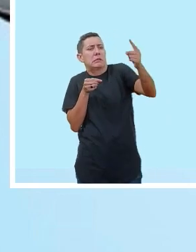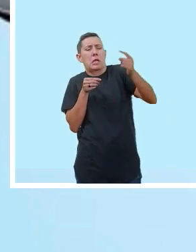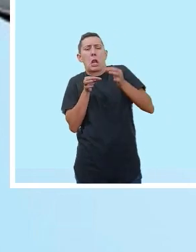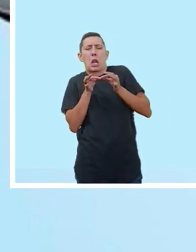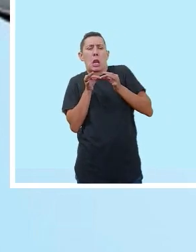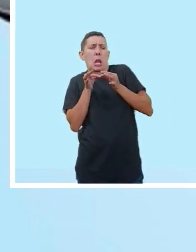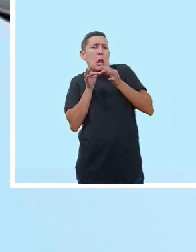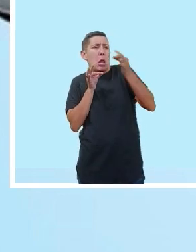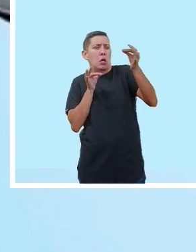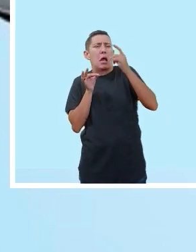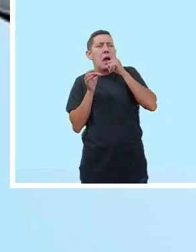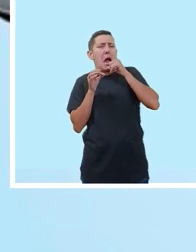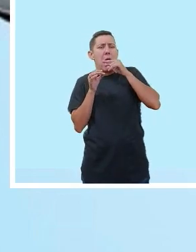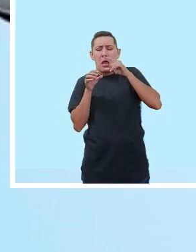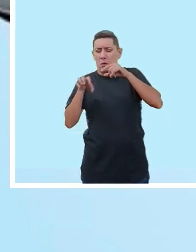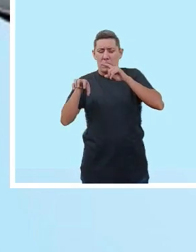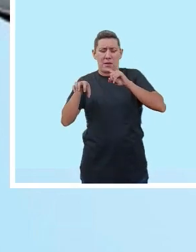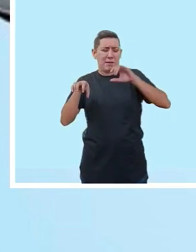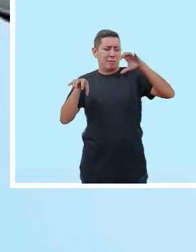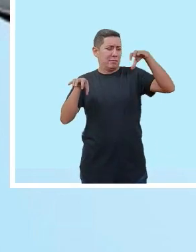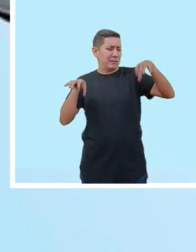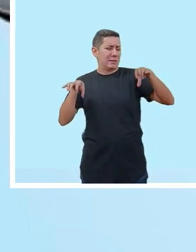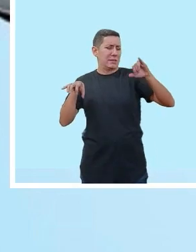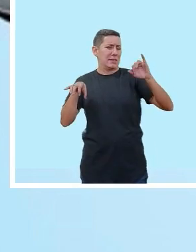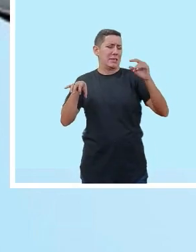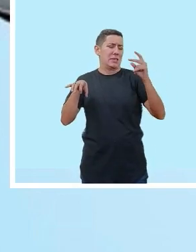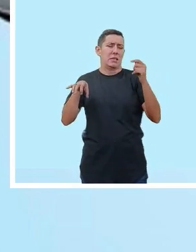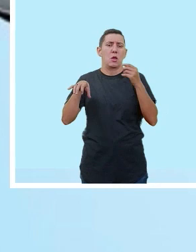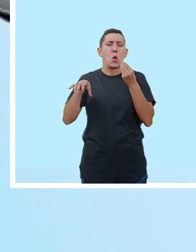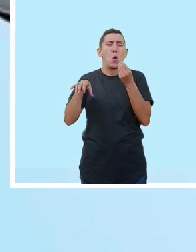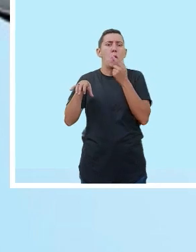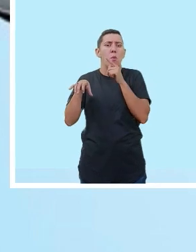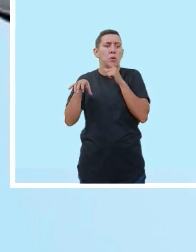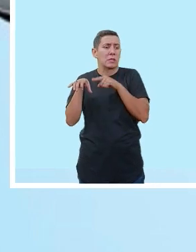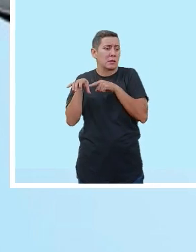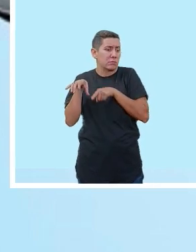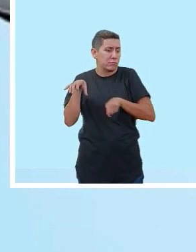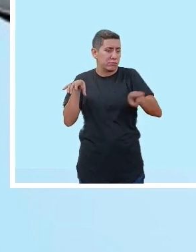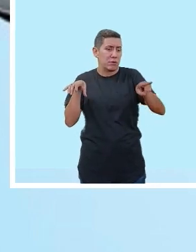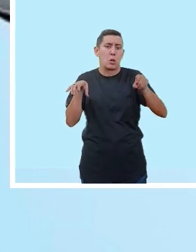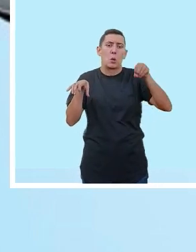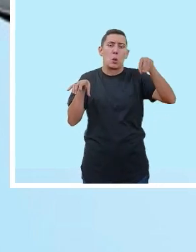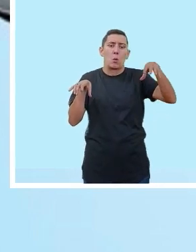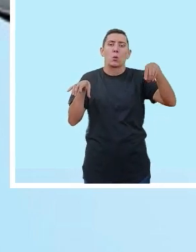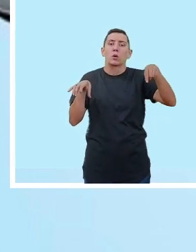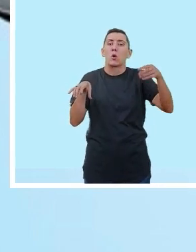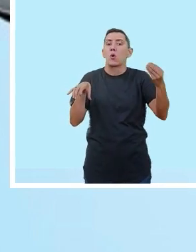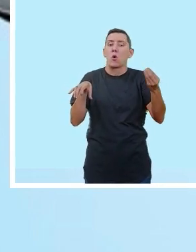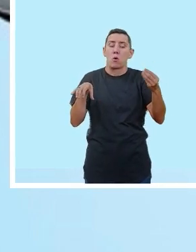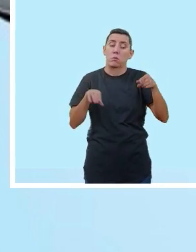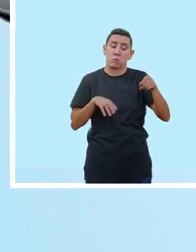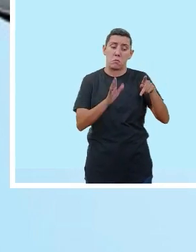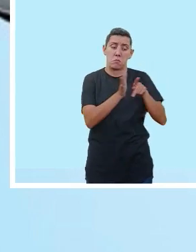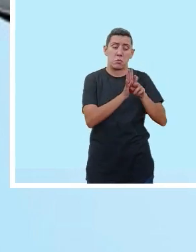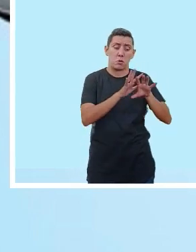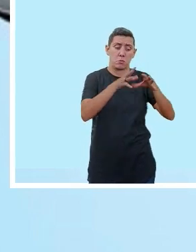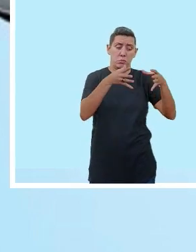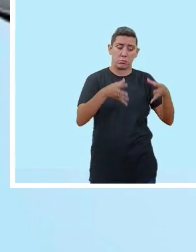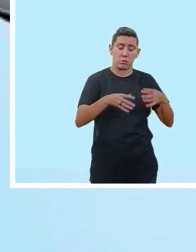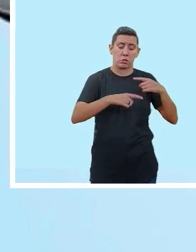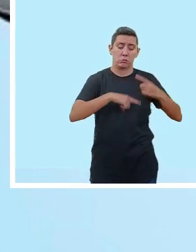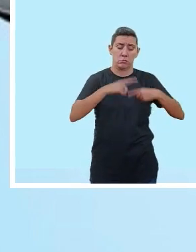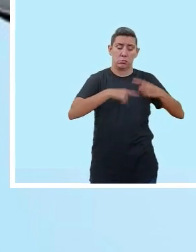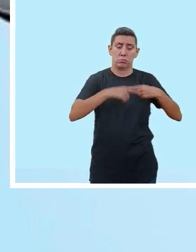ela basicamente utilizava grupos geradores para fazer a geração de energia, e com a utilização da energia solar, conseguiu-se